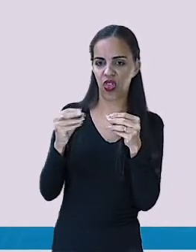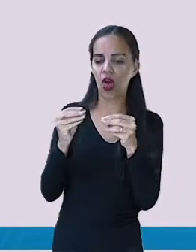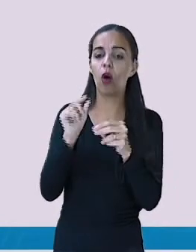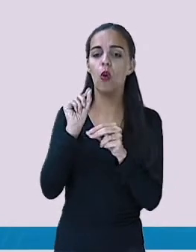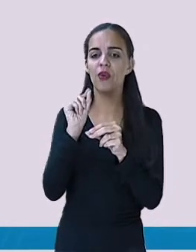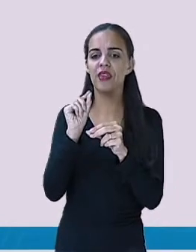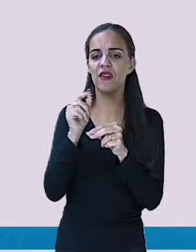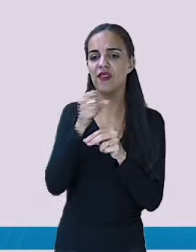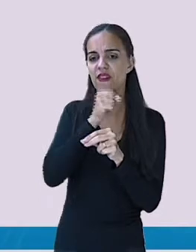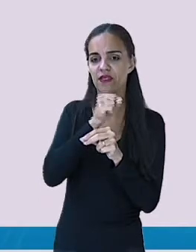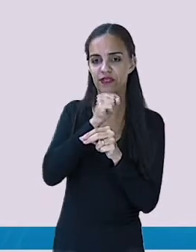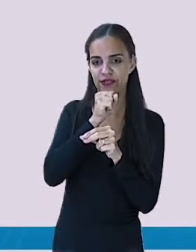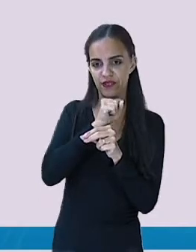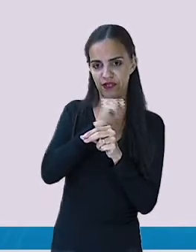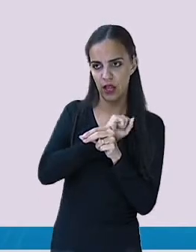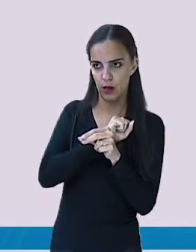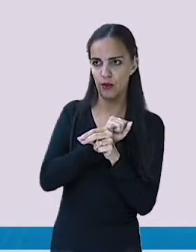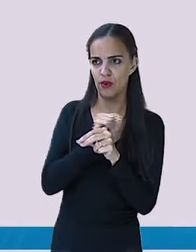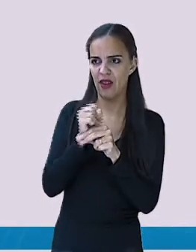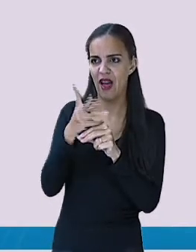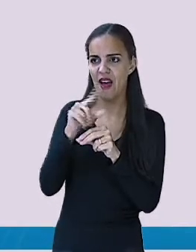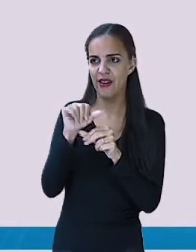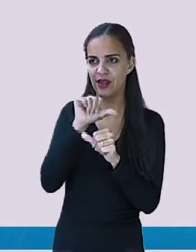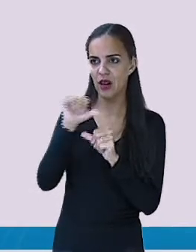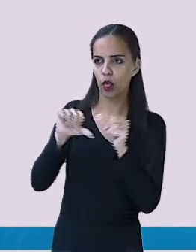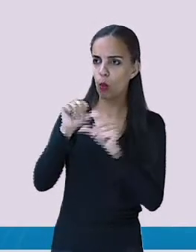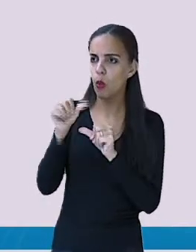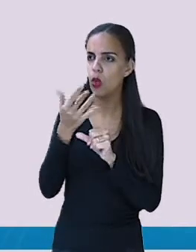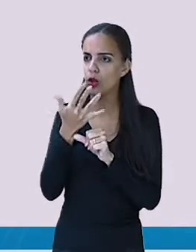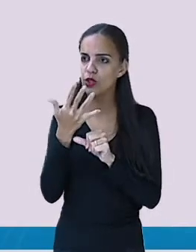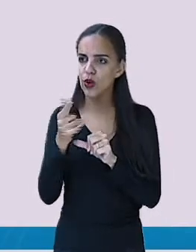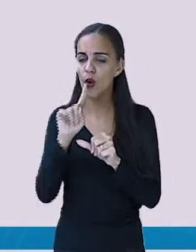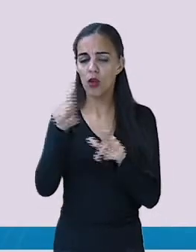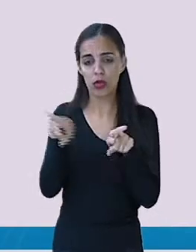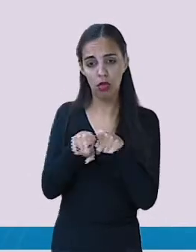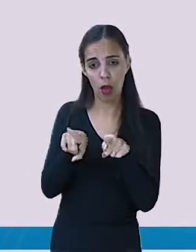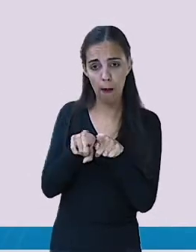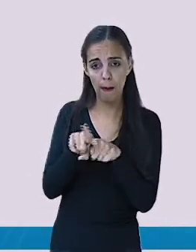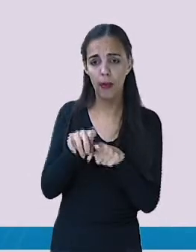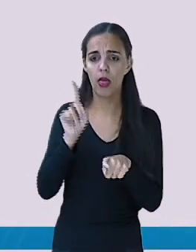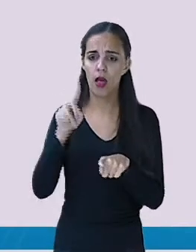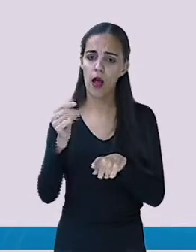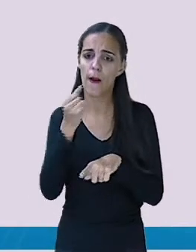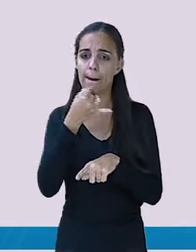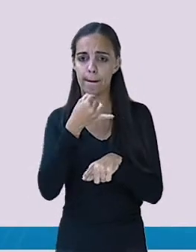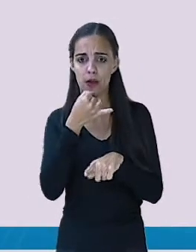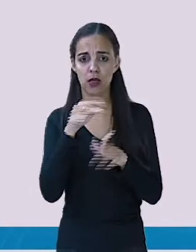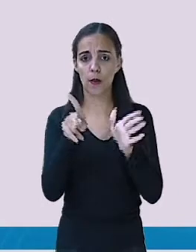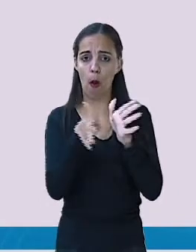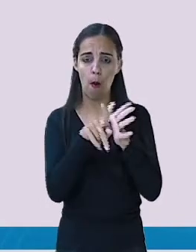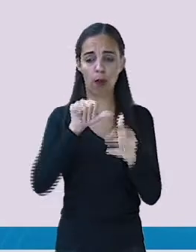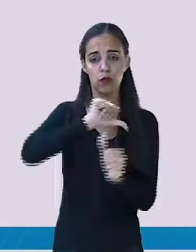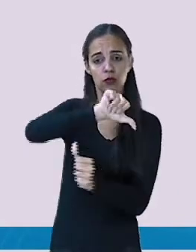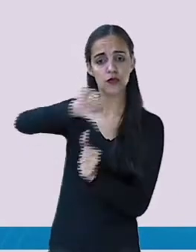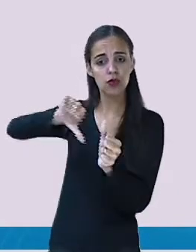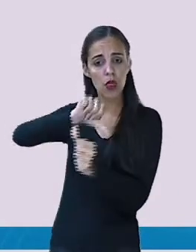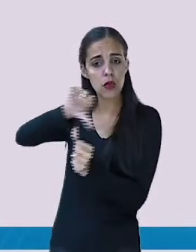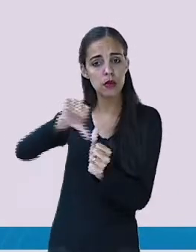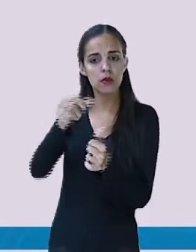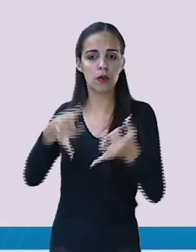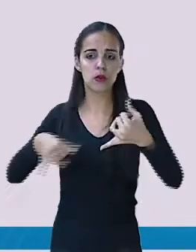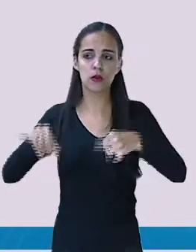formação da ferrugem é um exemplo de transformação química